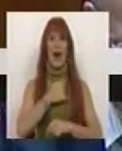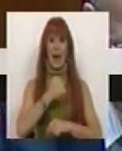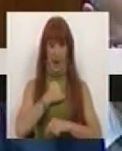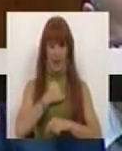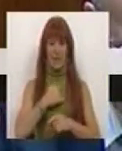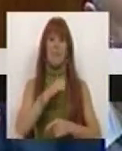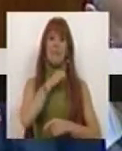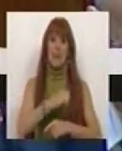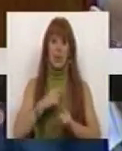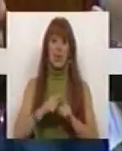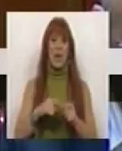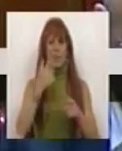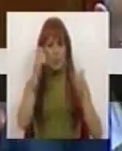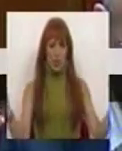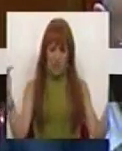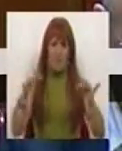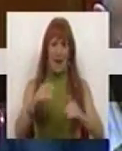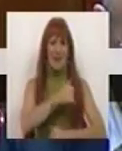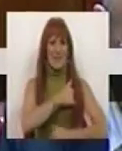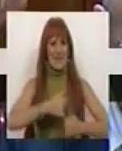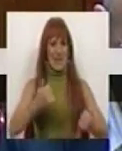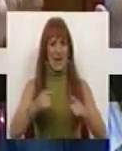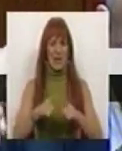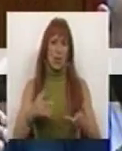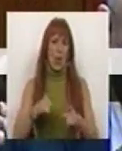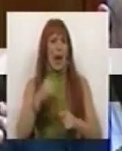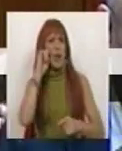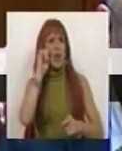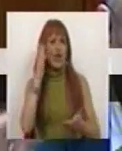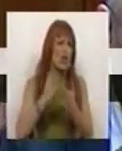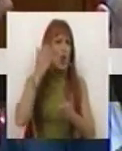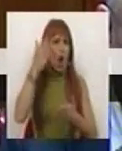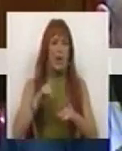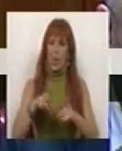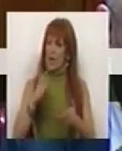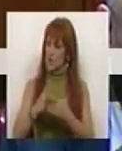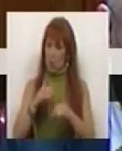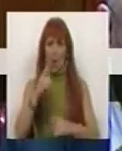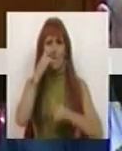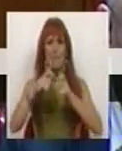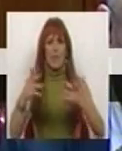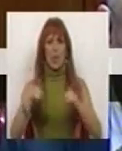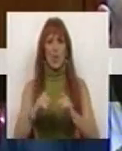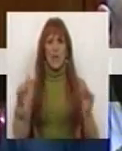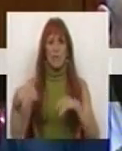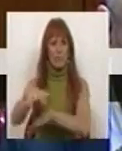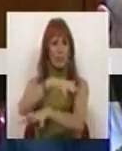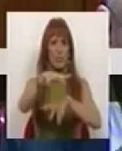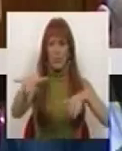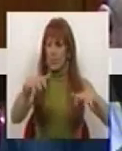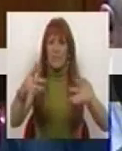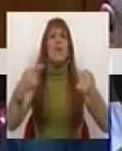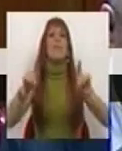habitação que permita repovoar as cidades, não só com turistas, não só com população afluente,